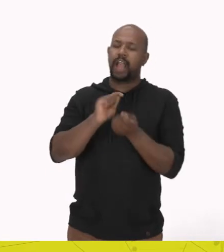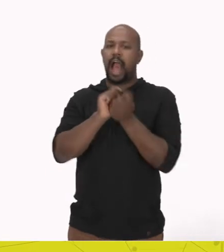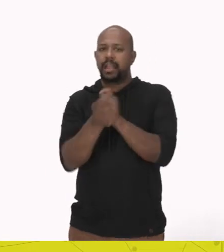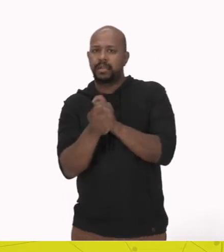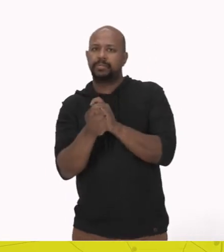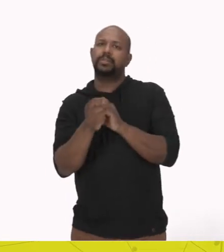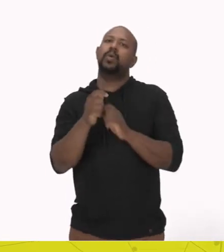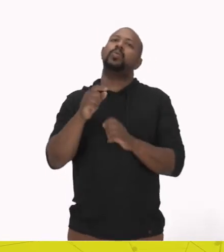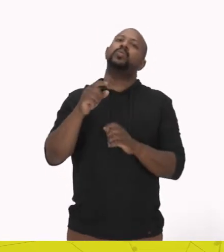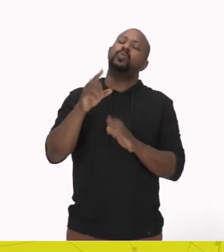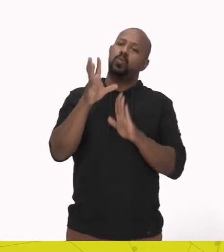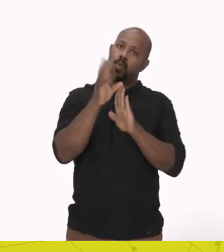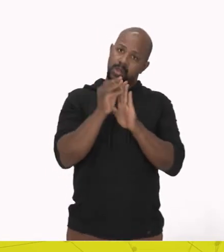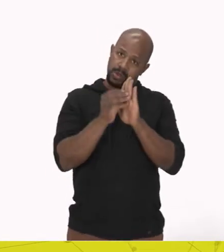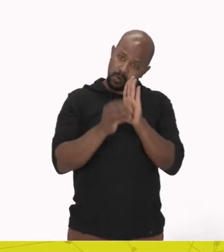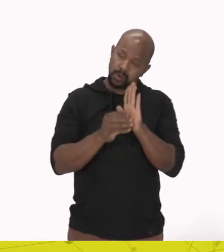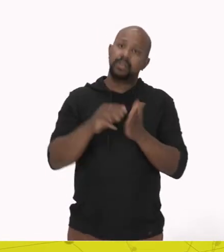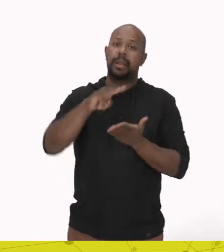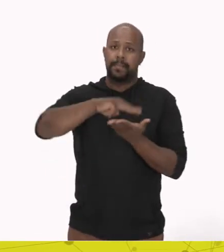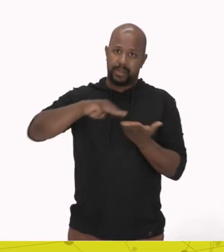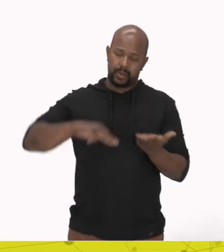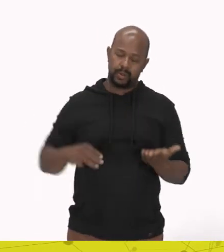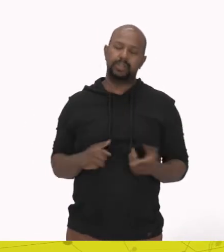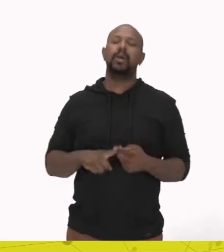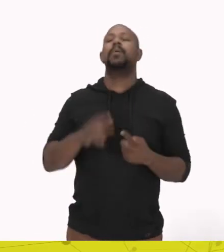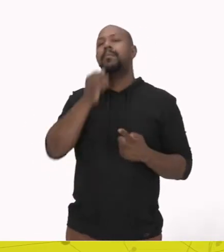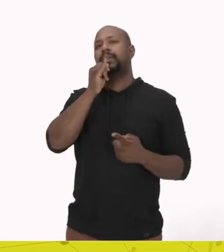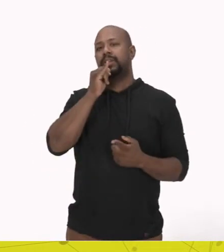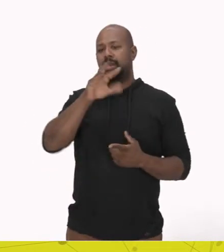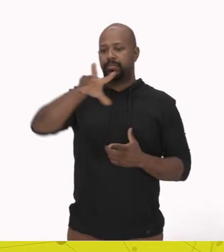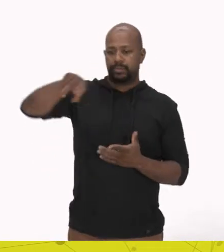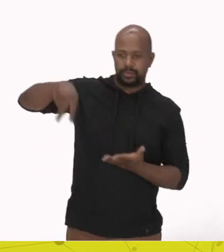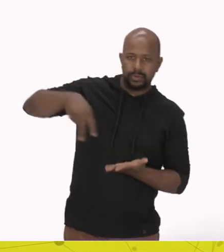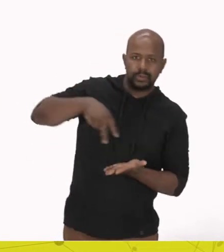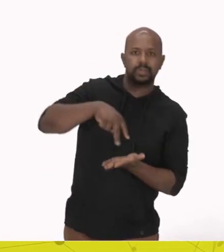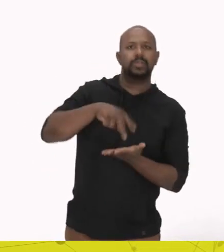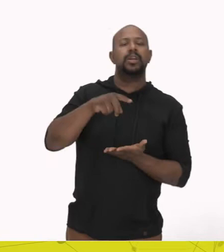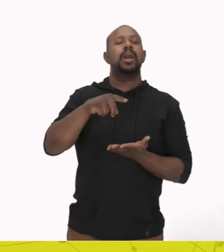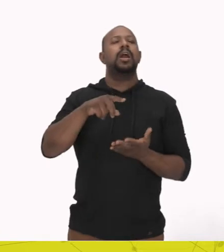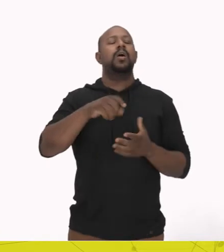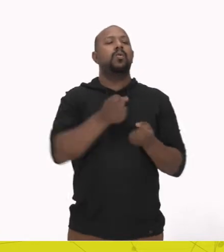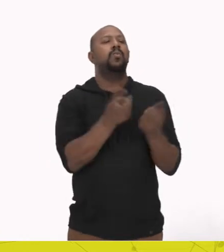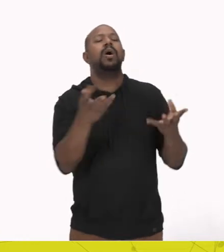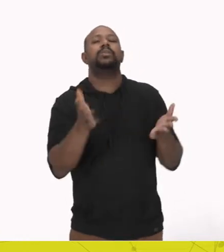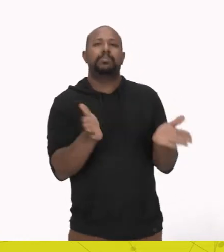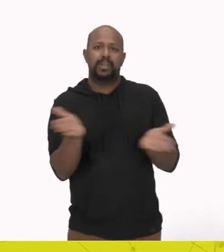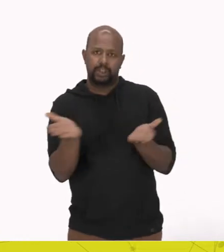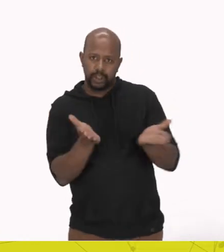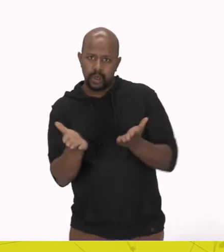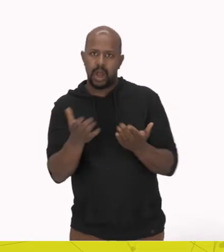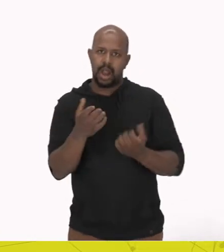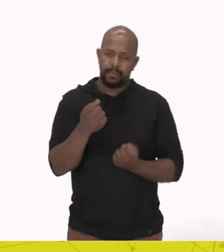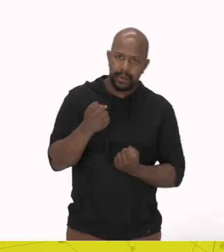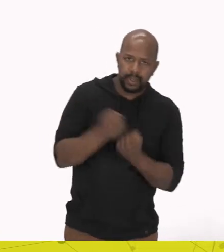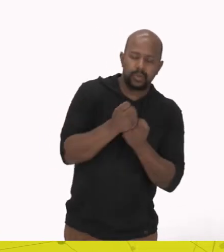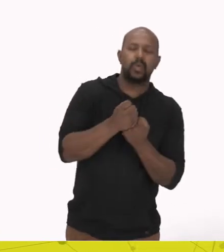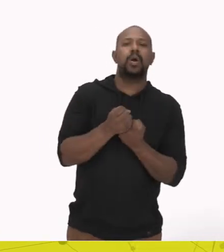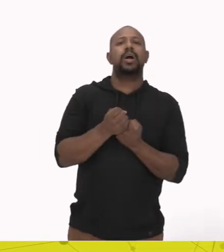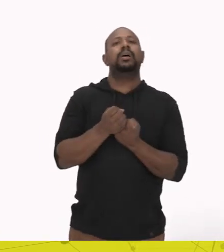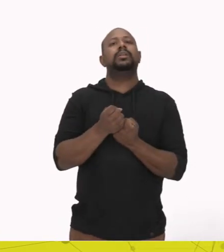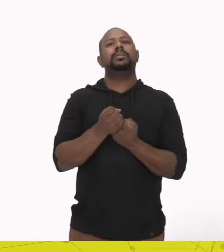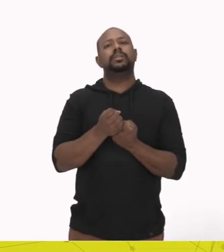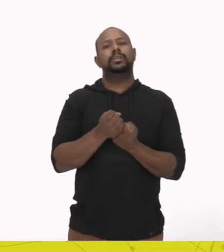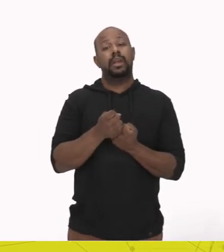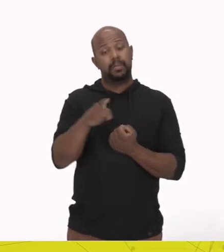estratégias de adaptação dos conteúdos e da metodologia, como a presença de um número de mediadores e